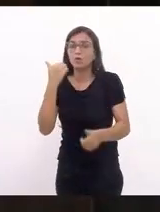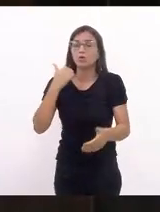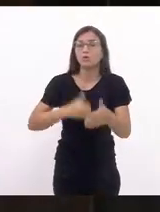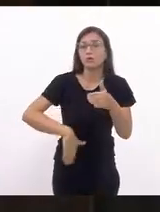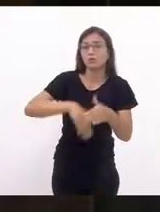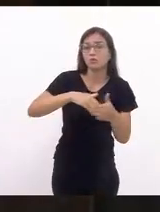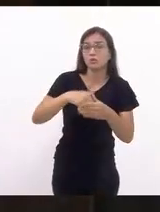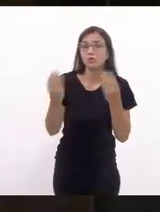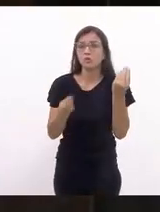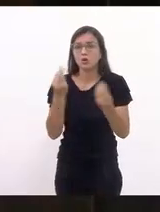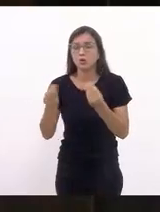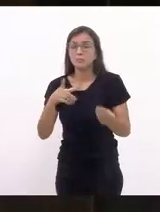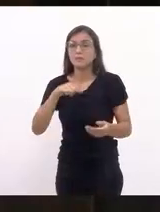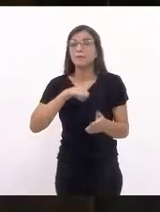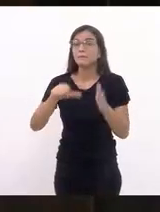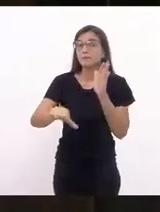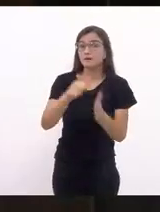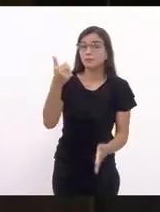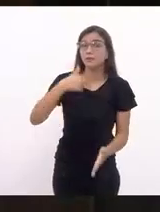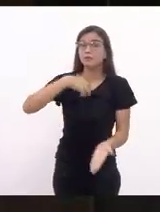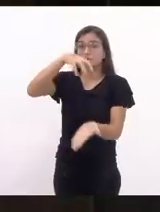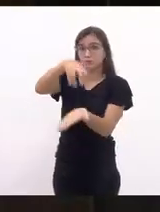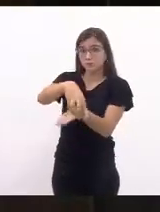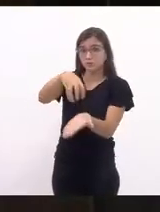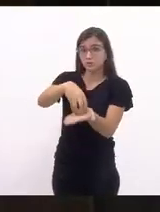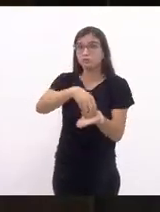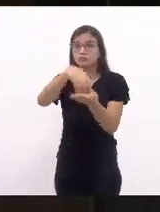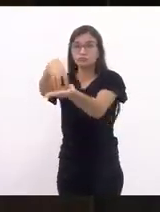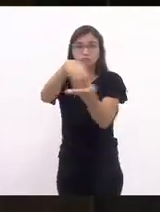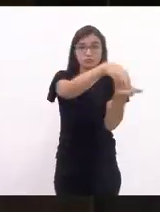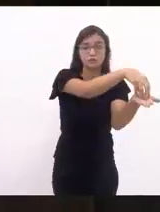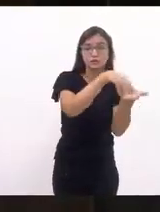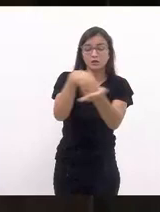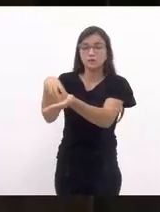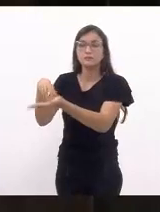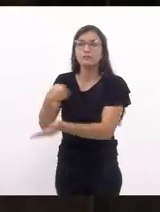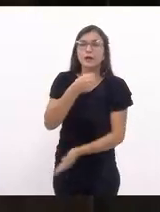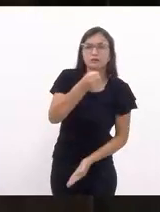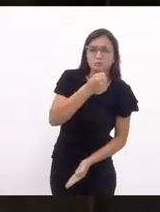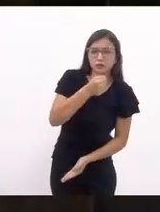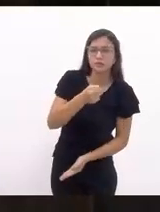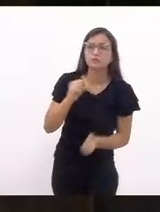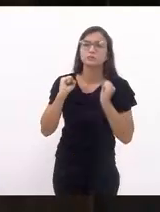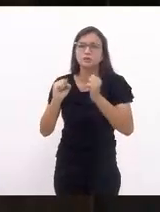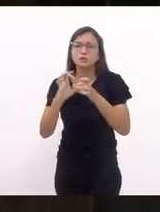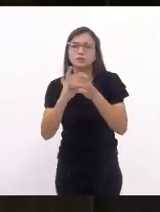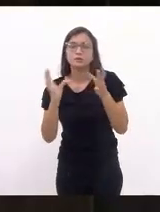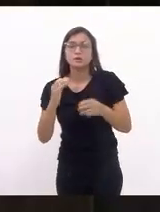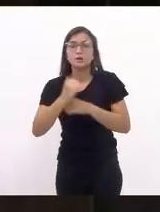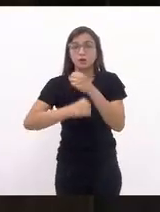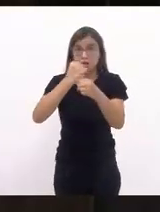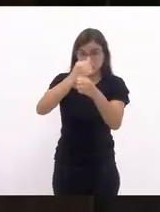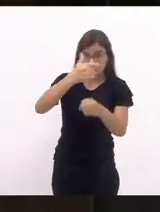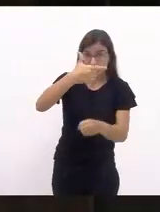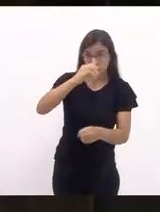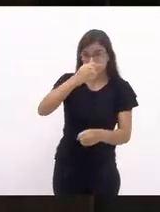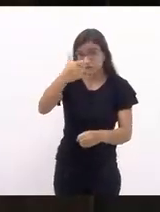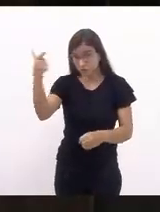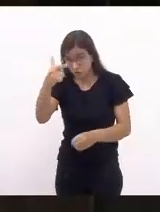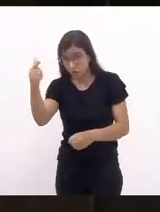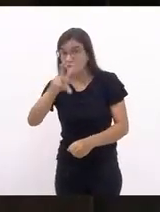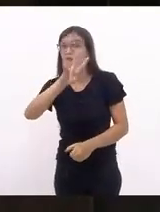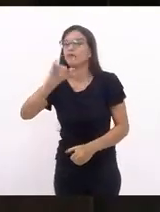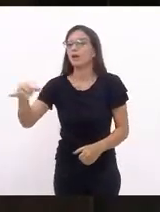canal disponibilizou uma unidade móvel para transmissões ao vivo direto dos locais desses eventos em 2022 da TV alerj vai Inovar